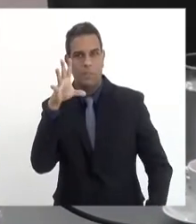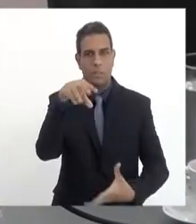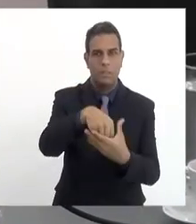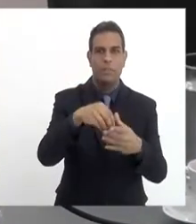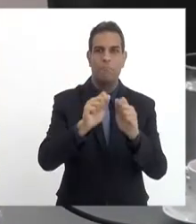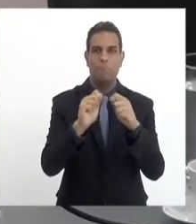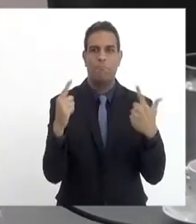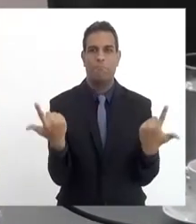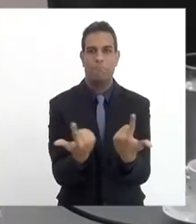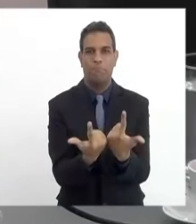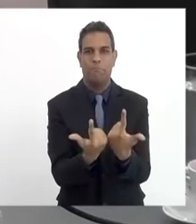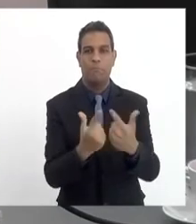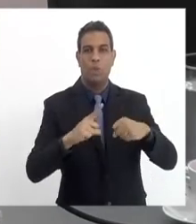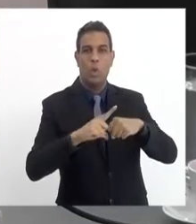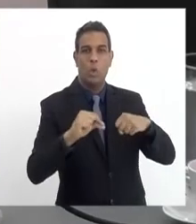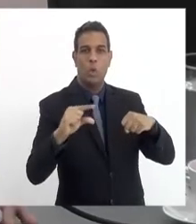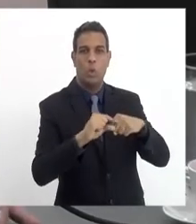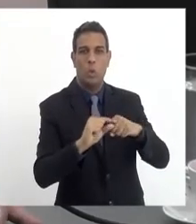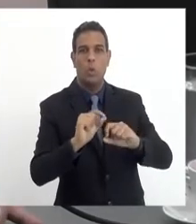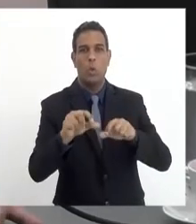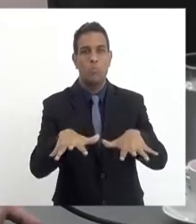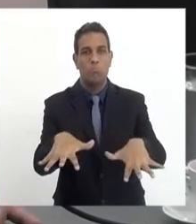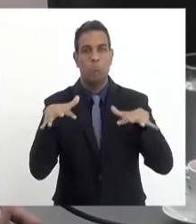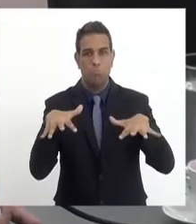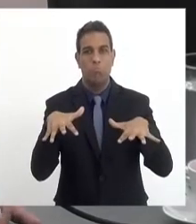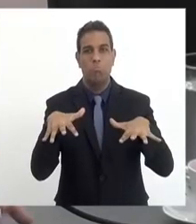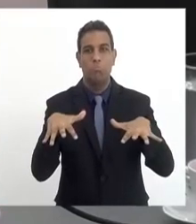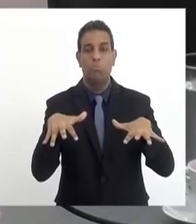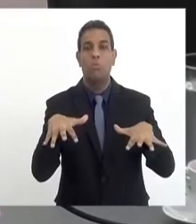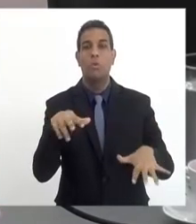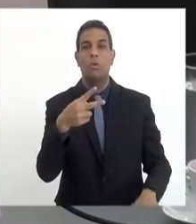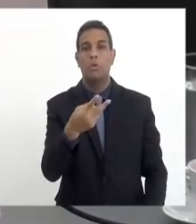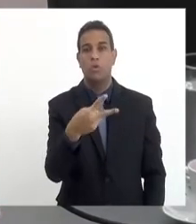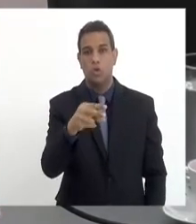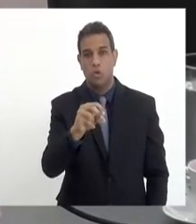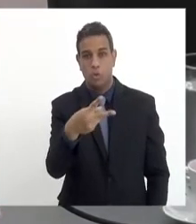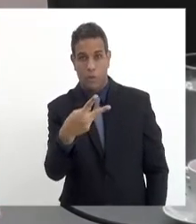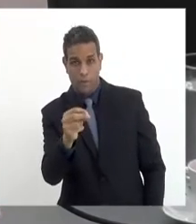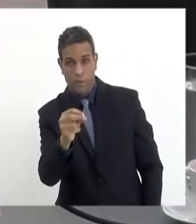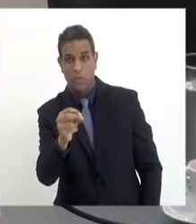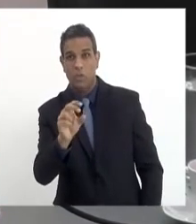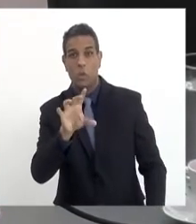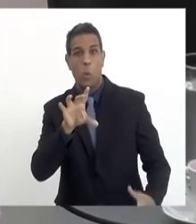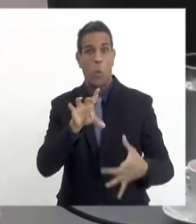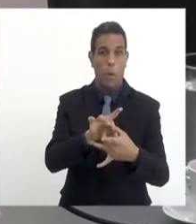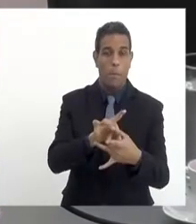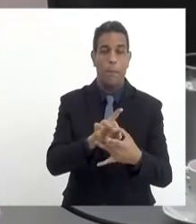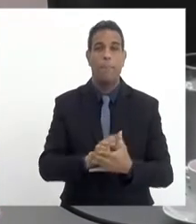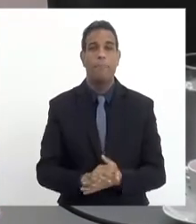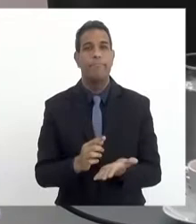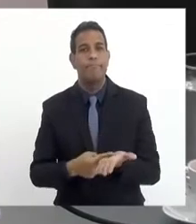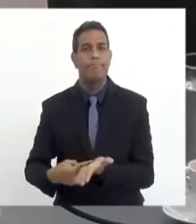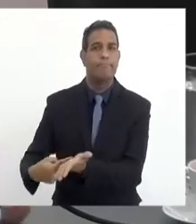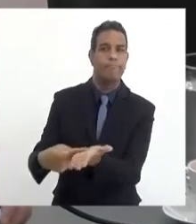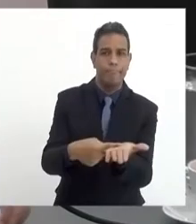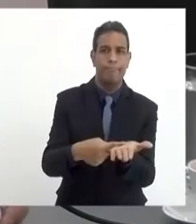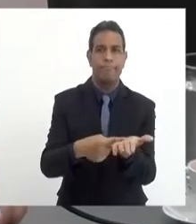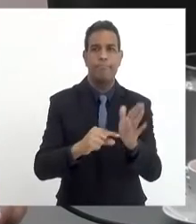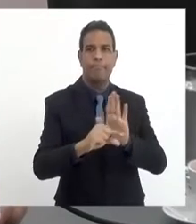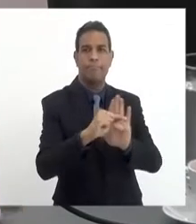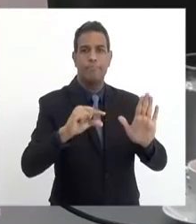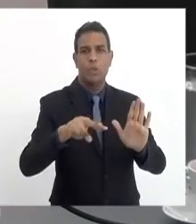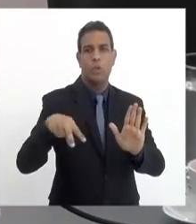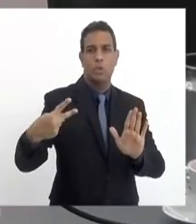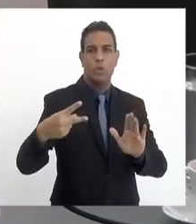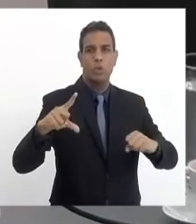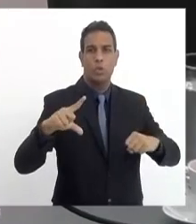Nos termos do artigo 6º do ato da mesa diretora, número 651 de 2020, combinado com o parágrafo 2º